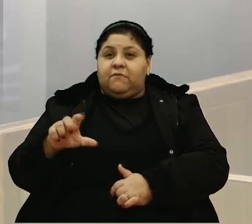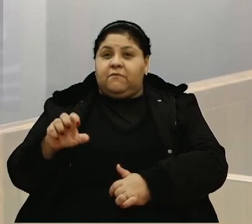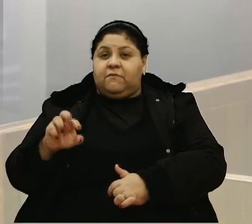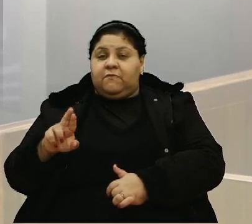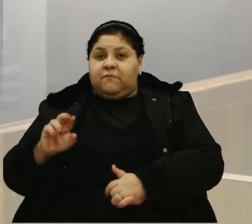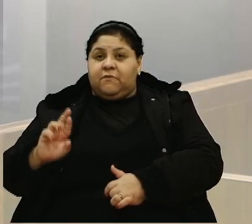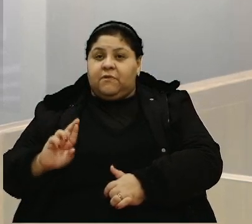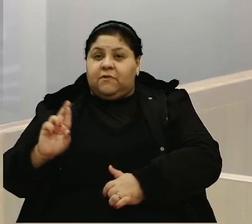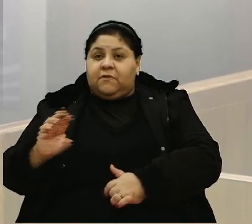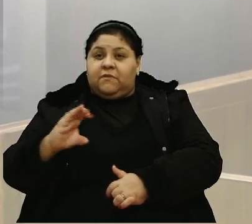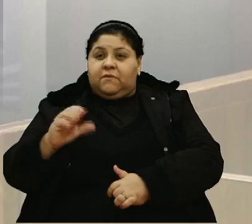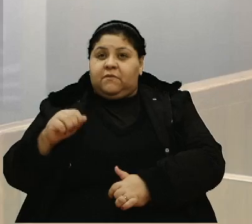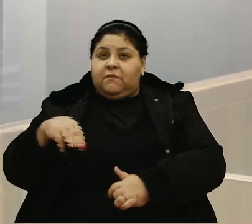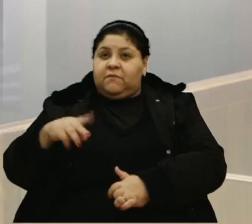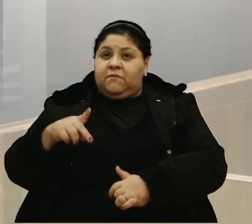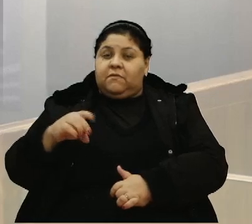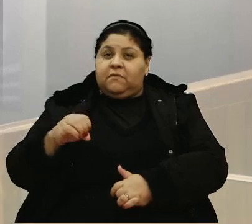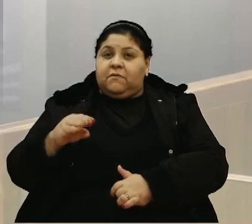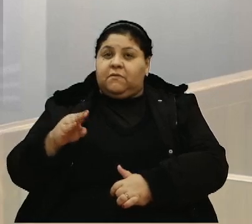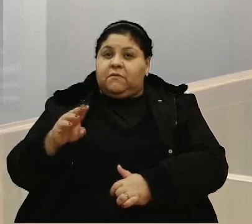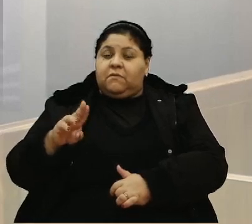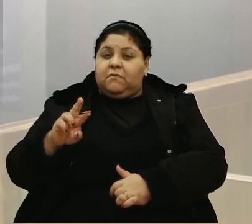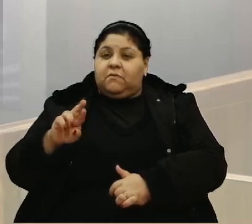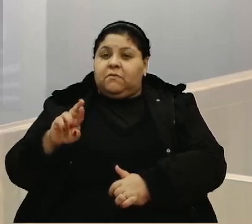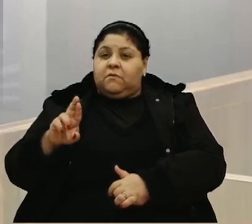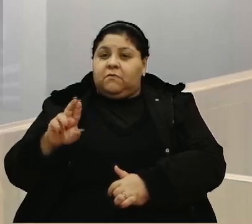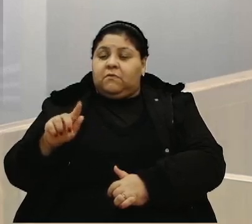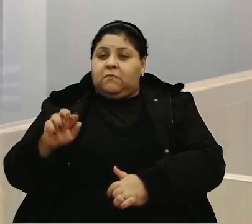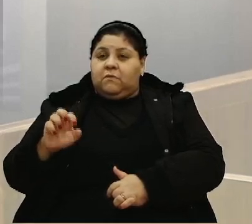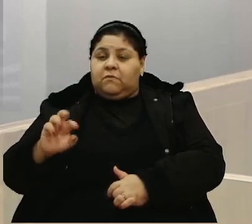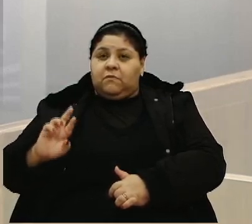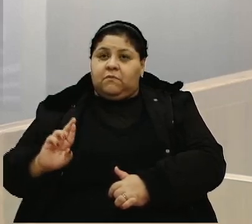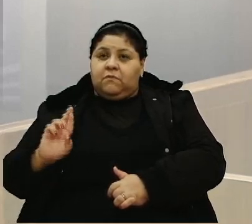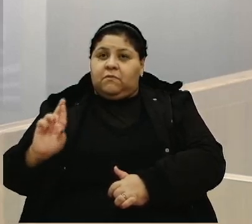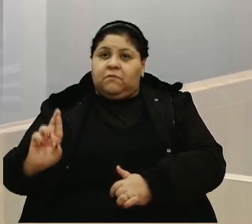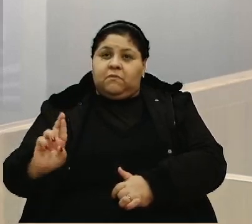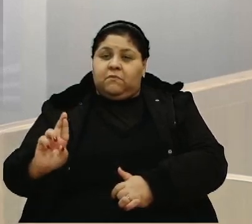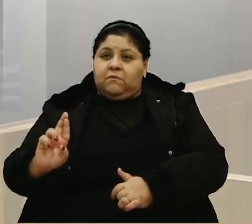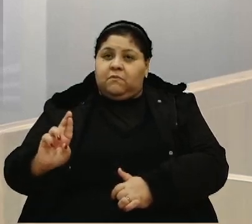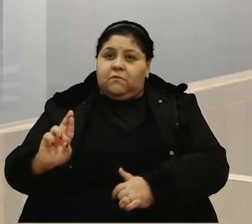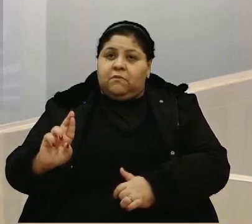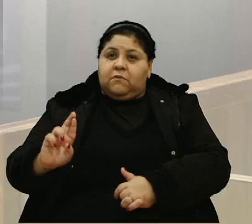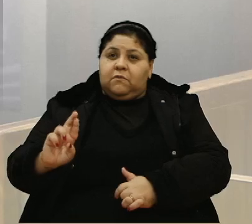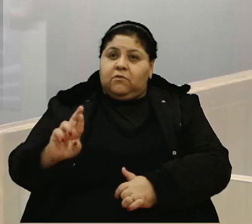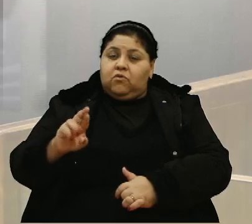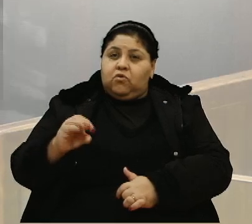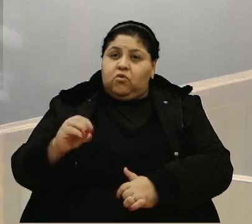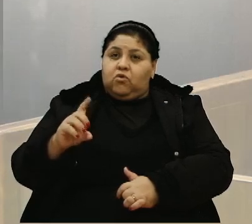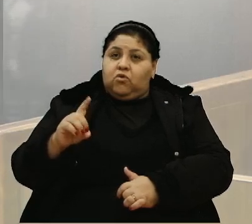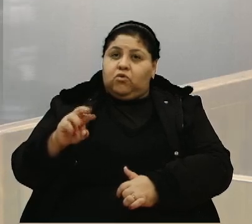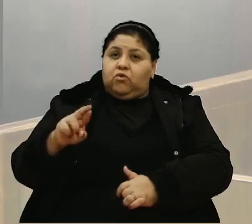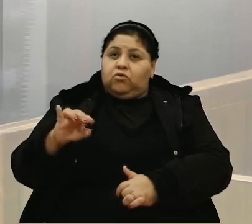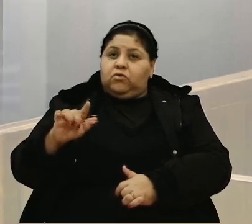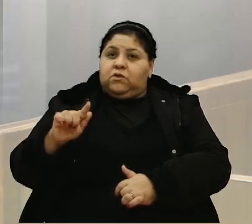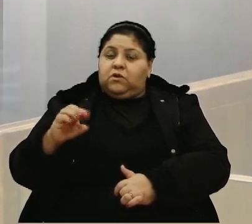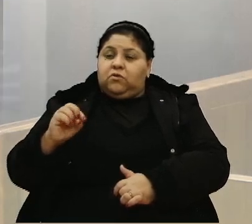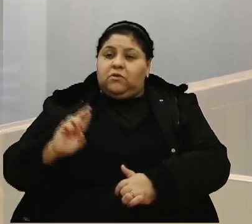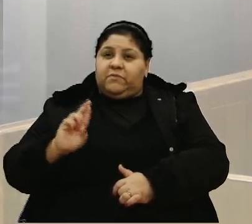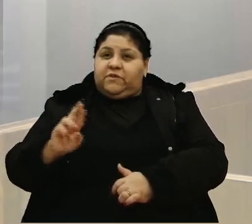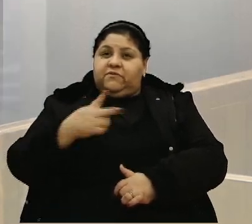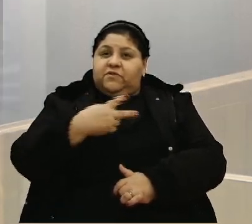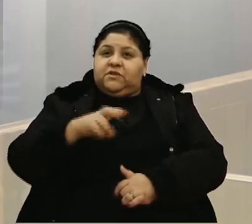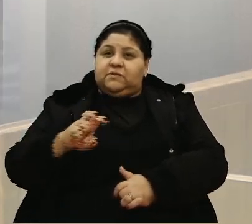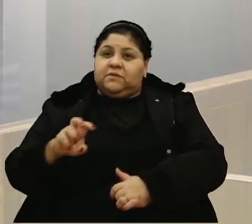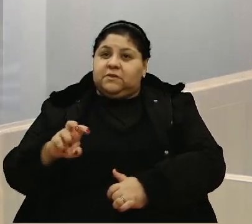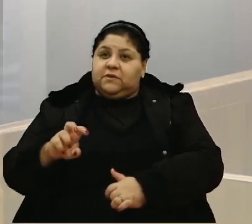dos Bugres. E o Rodrigo Ramos, representando a 25ª Região Tradicionalista. Hoje, na minha primeira